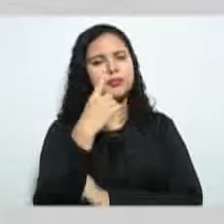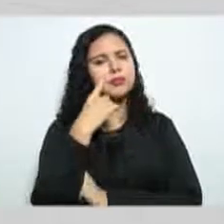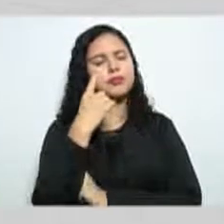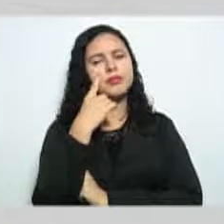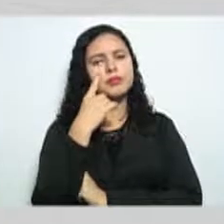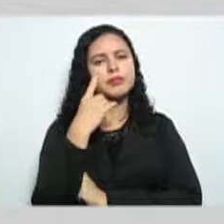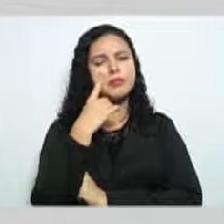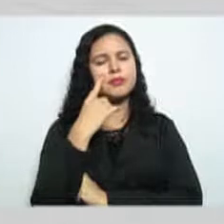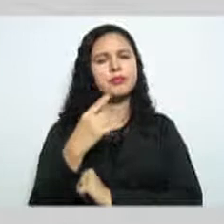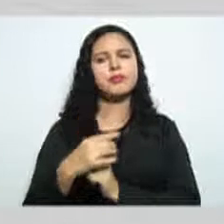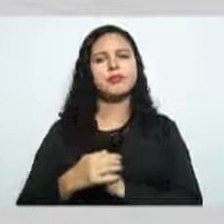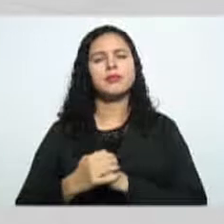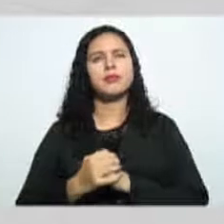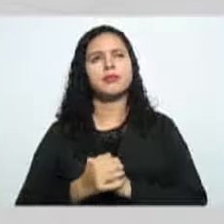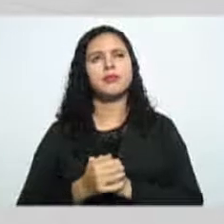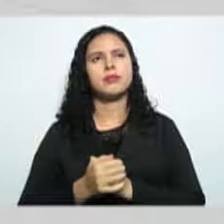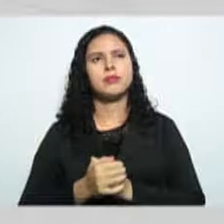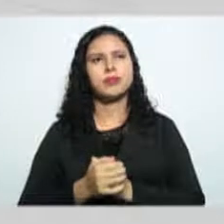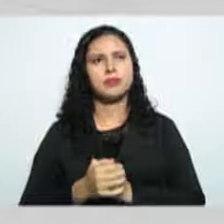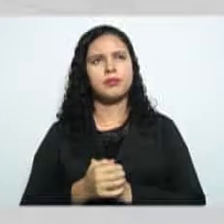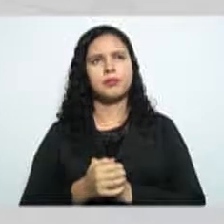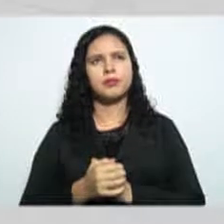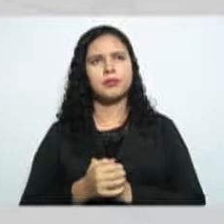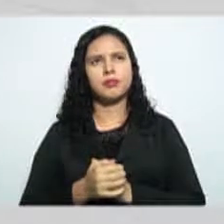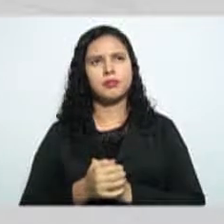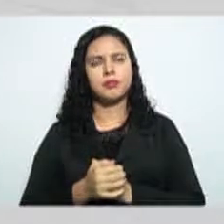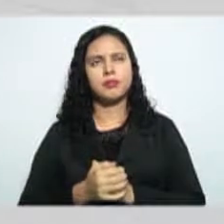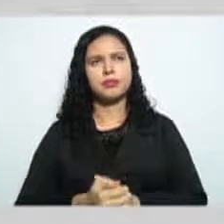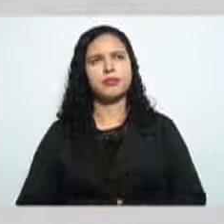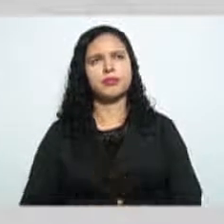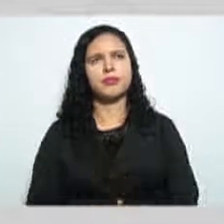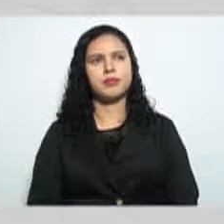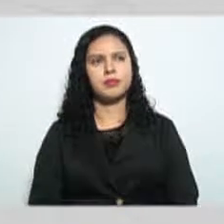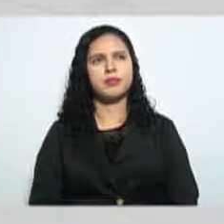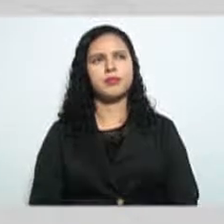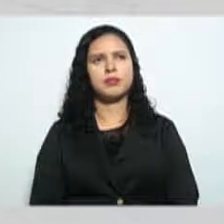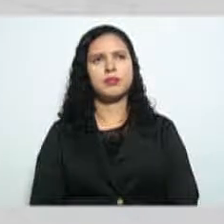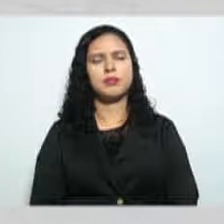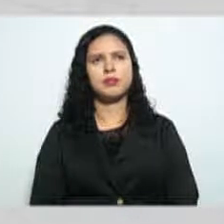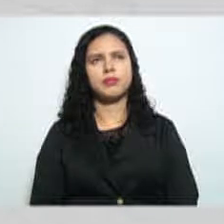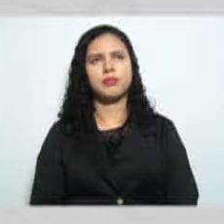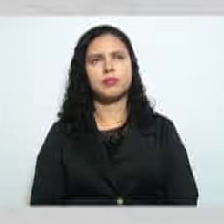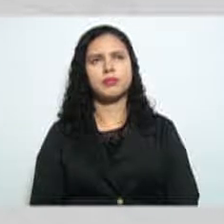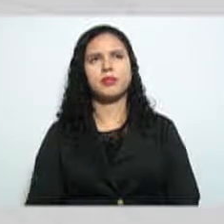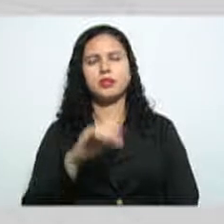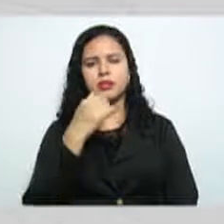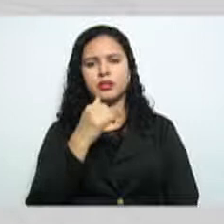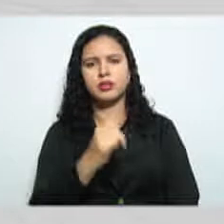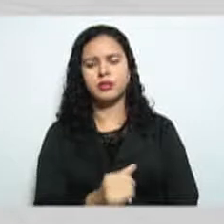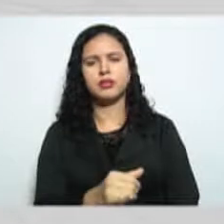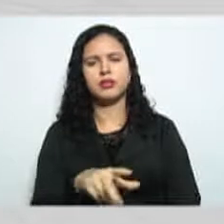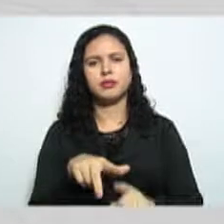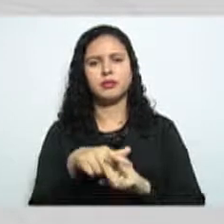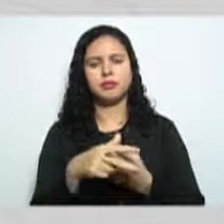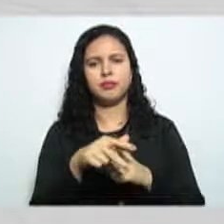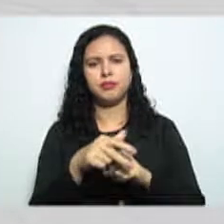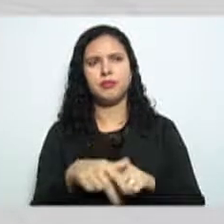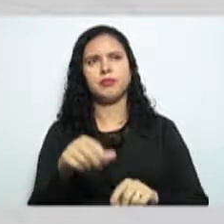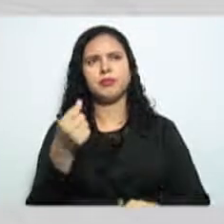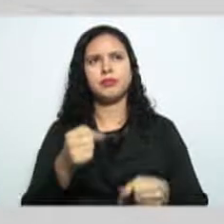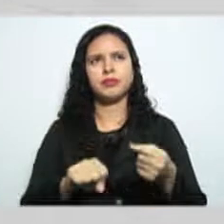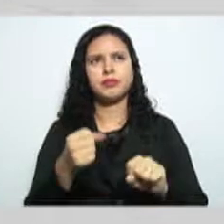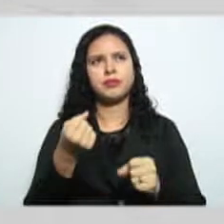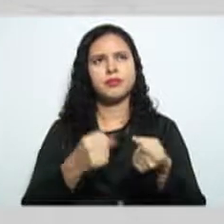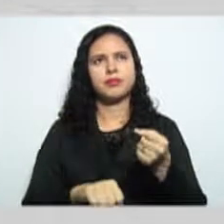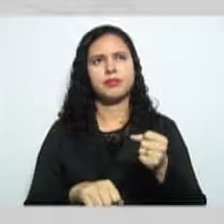olhadinha? Questão número 4 começa listando uma série de coisas: energia, máquinas e